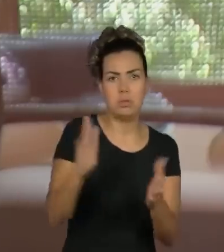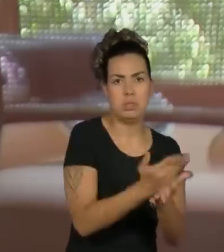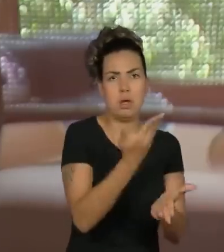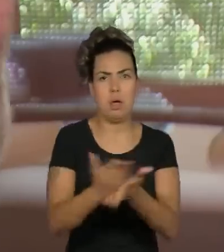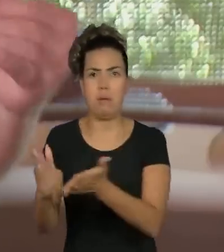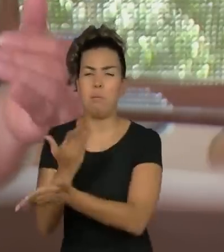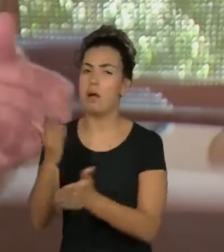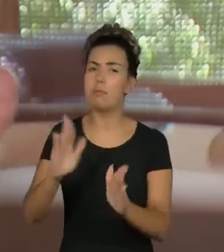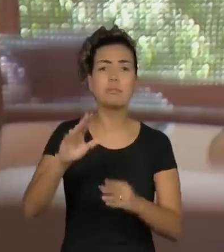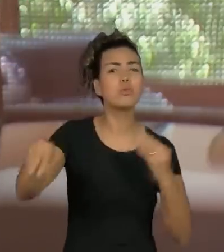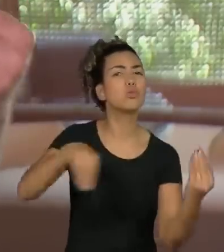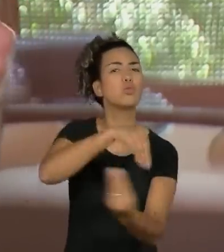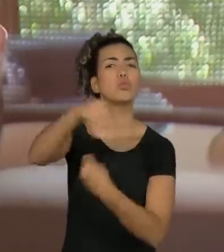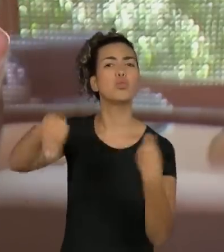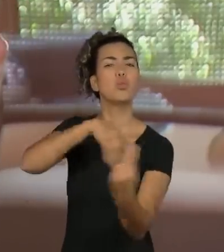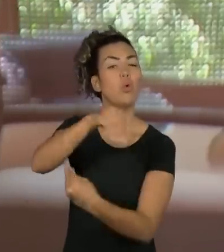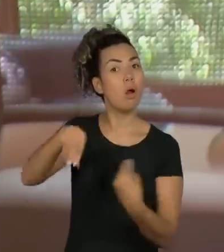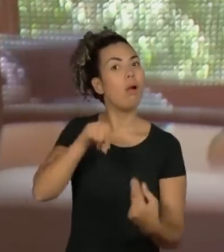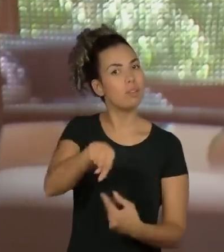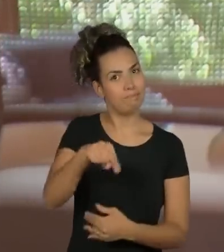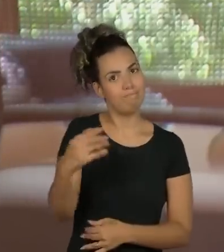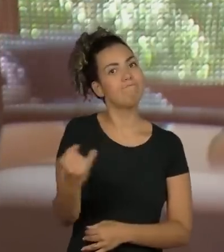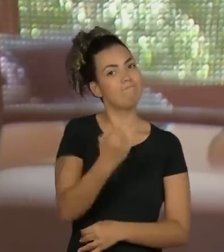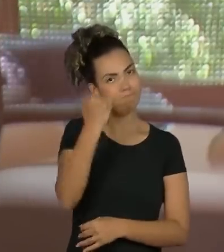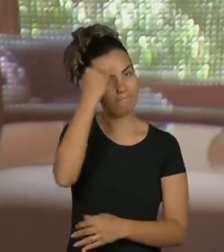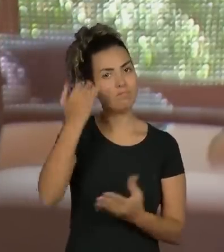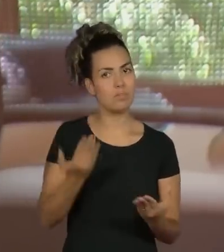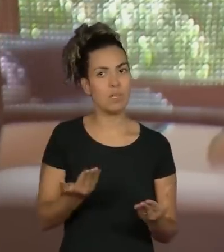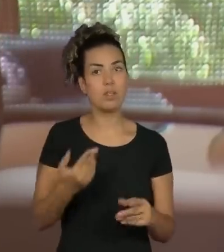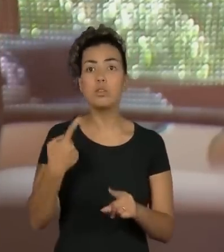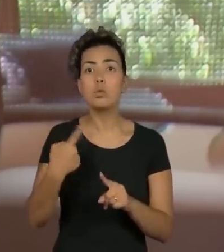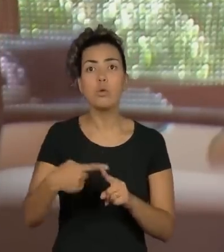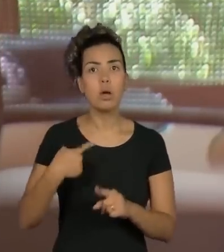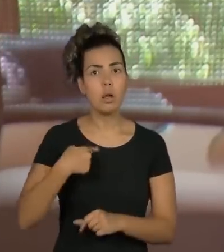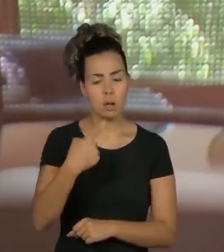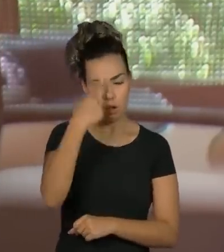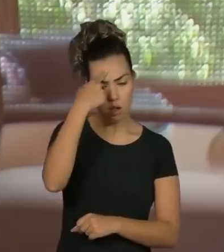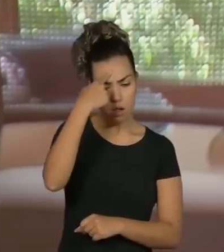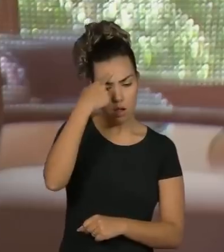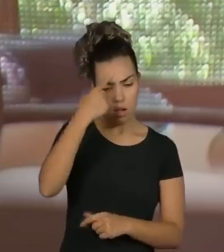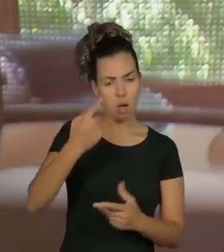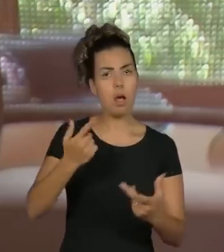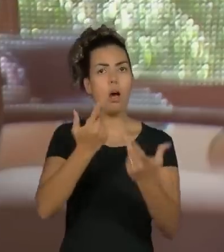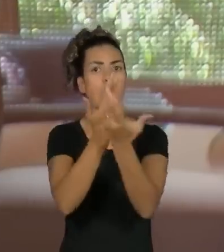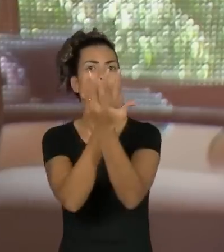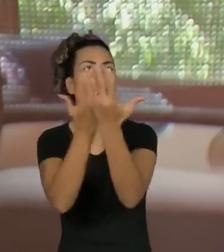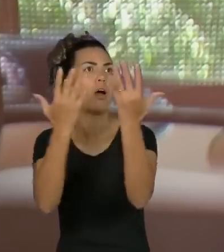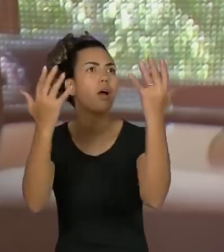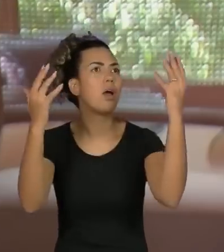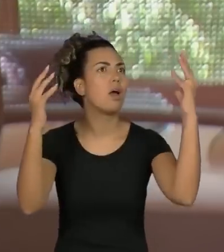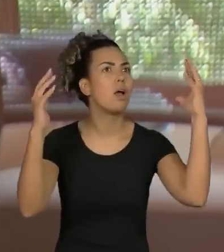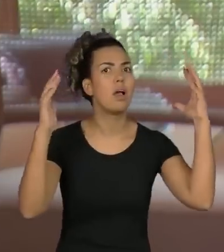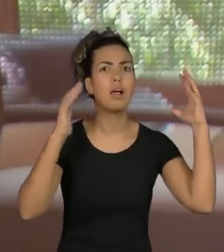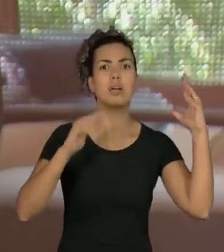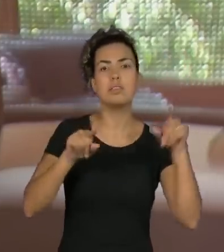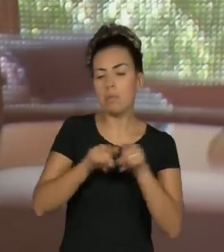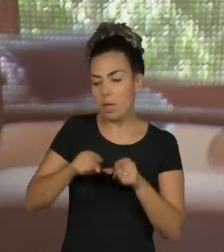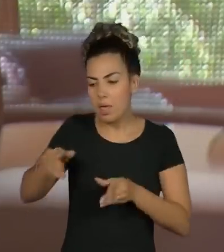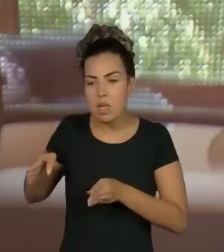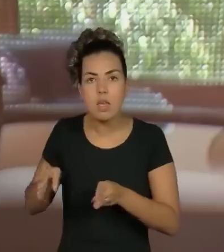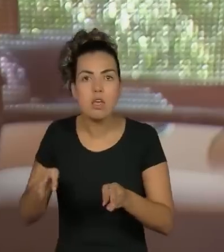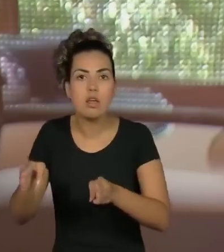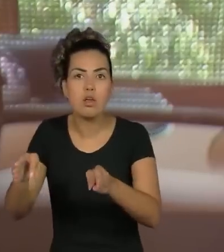já começa a ter uma luz no fim do túnel no momento em que você faz florestas híbridas, com madeira